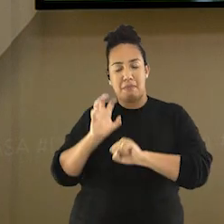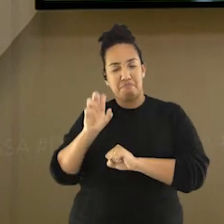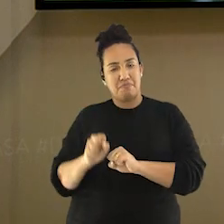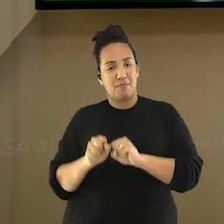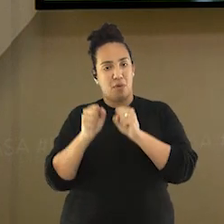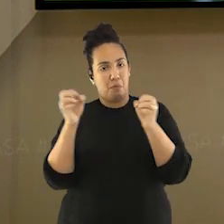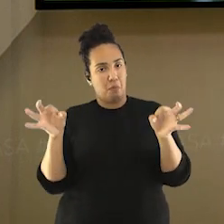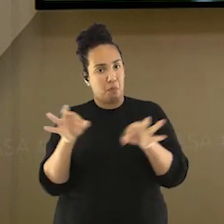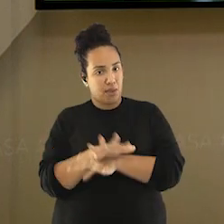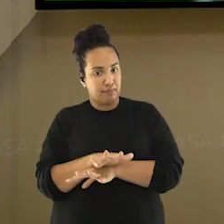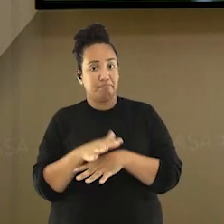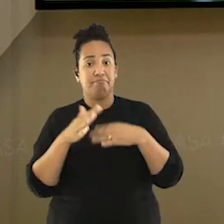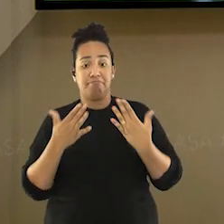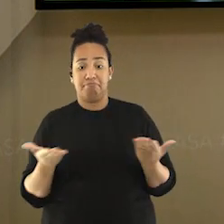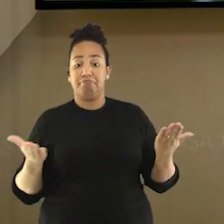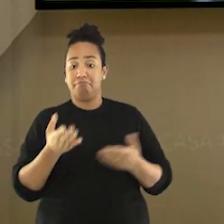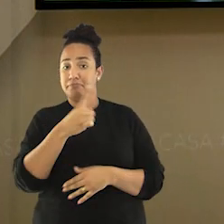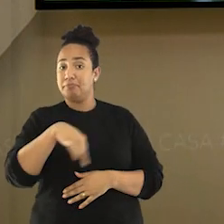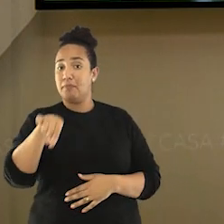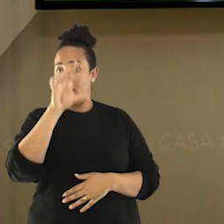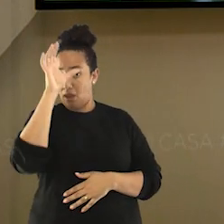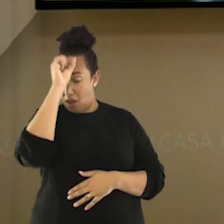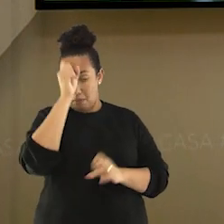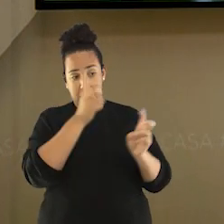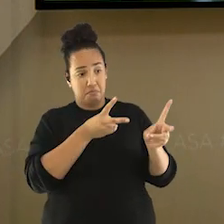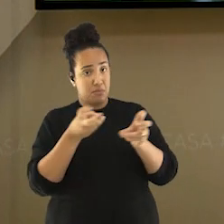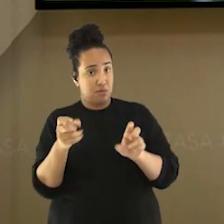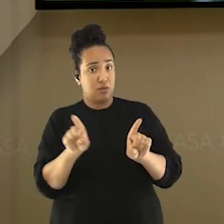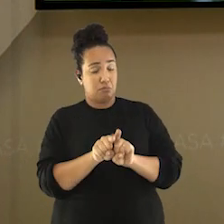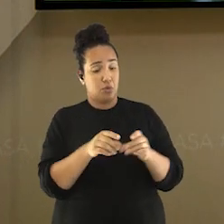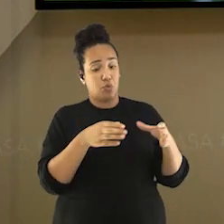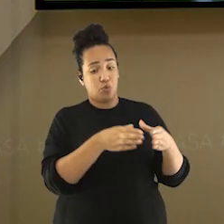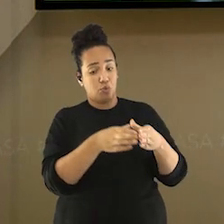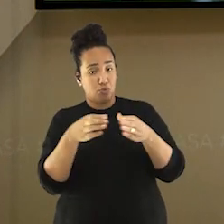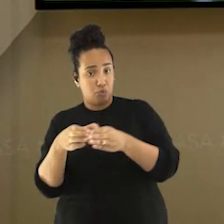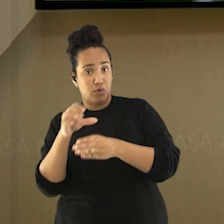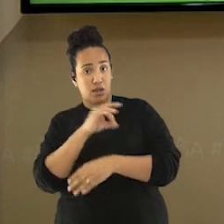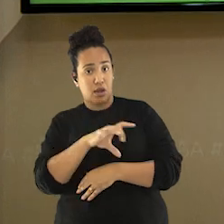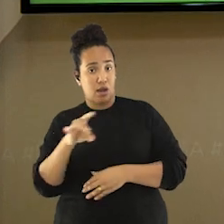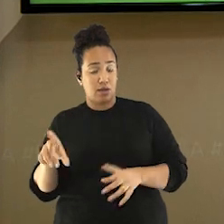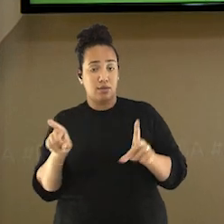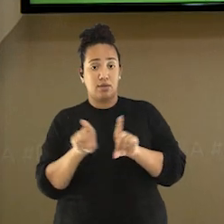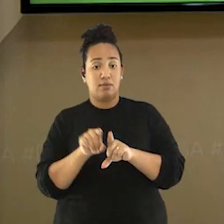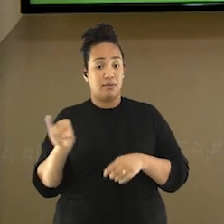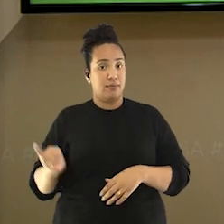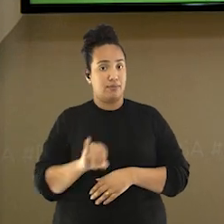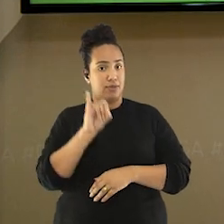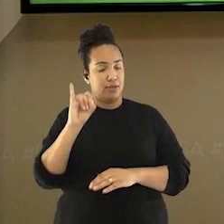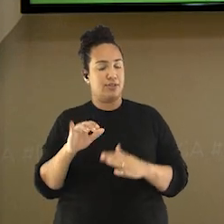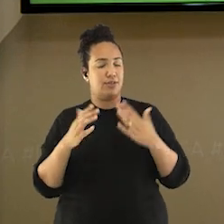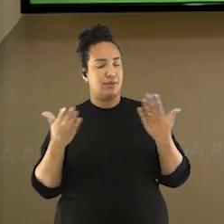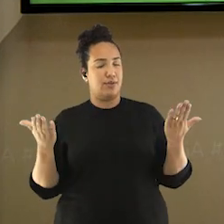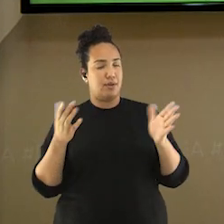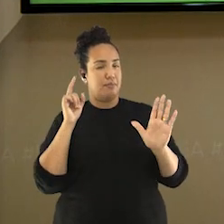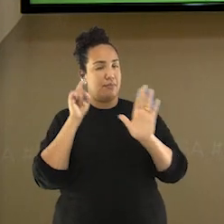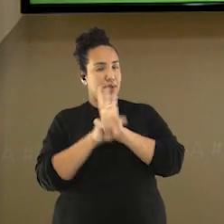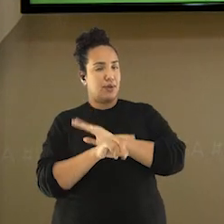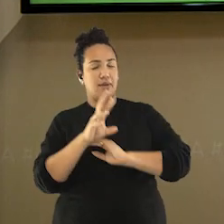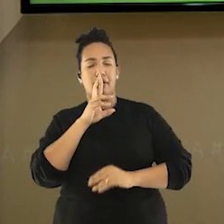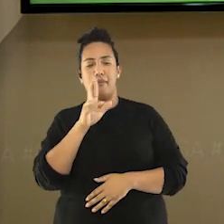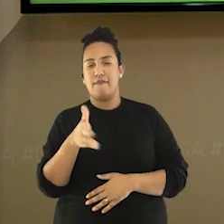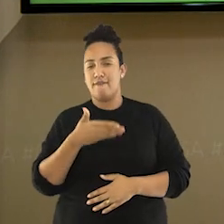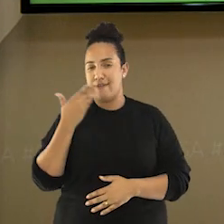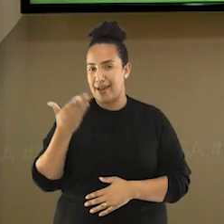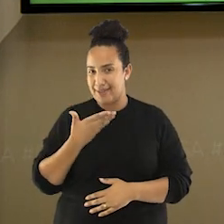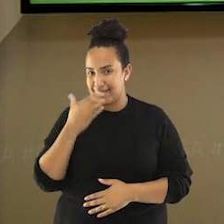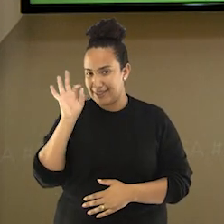não só a reconhecer e a diferenciar os artrópodes, como também sobre sua importância. Com isso, ficou mais fácil responder a nossa pergunta do dia? O que